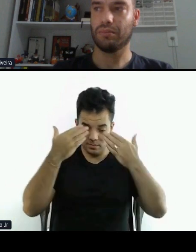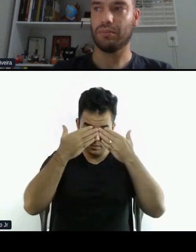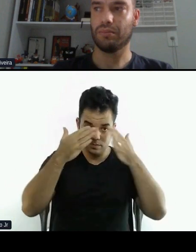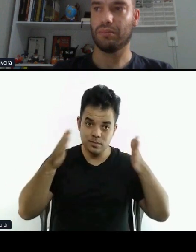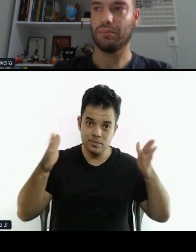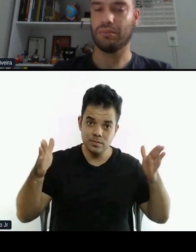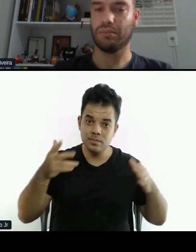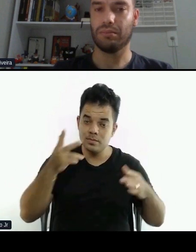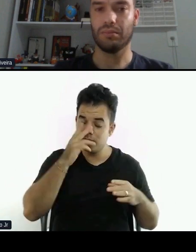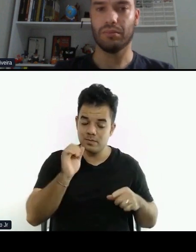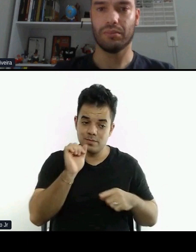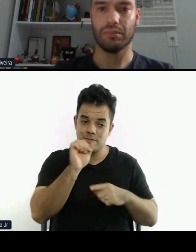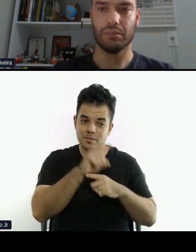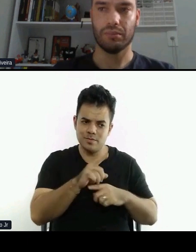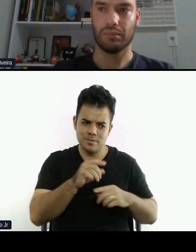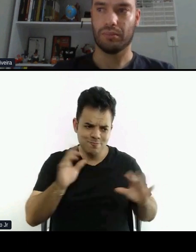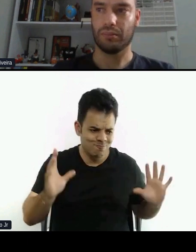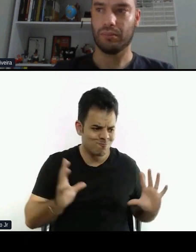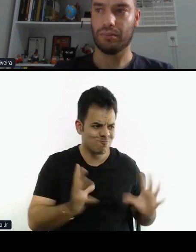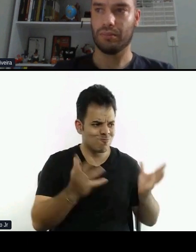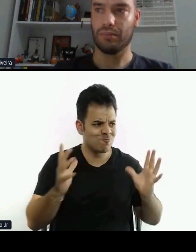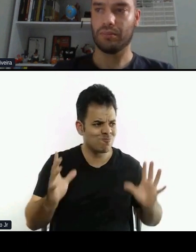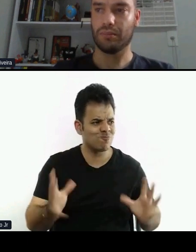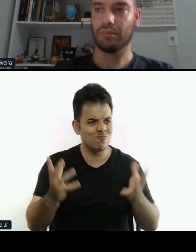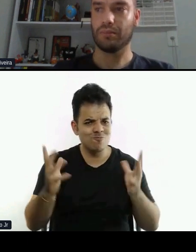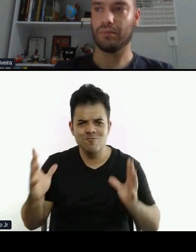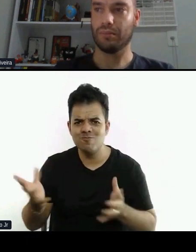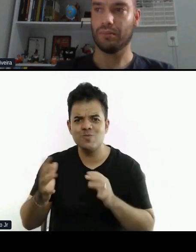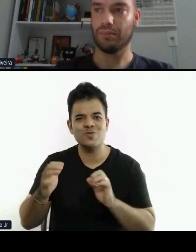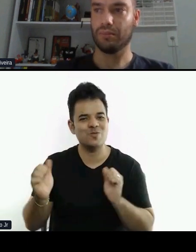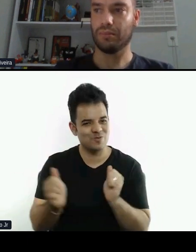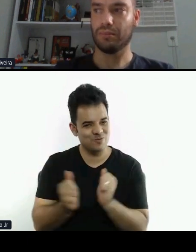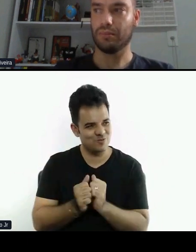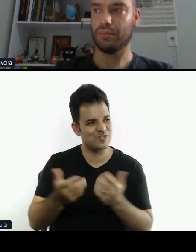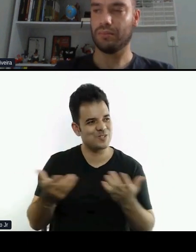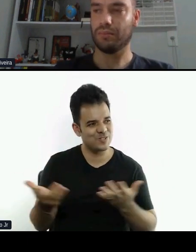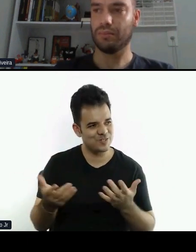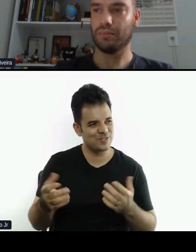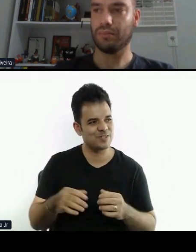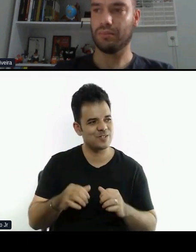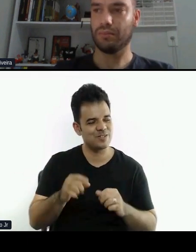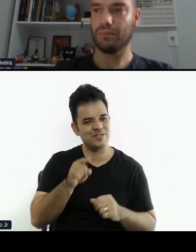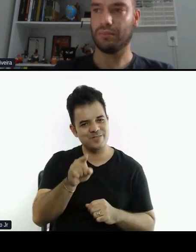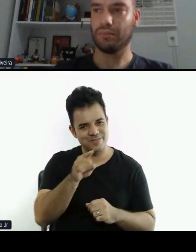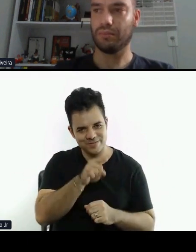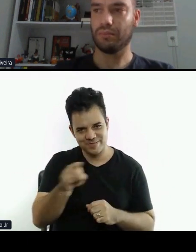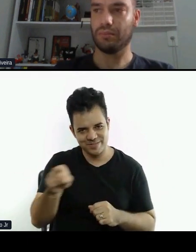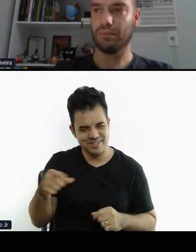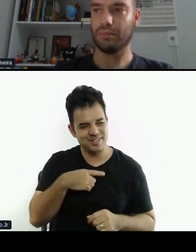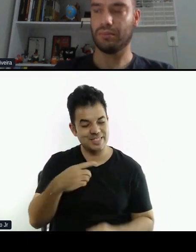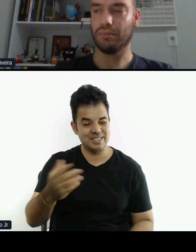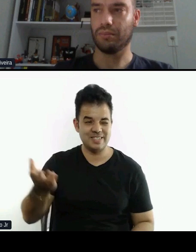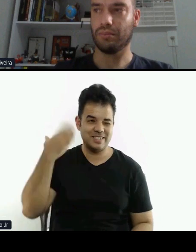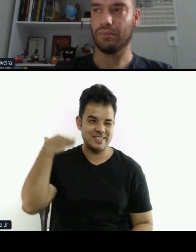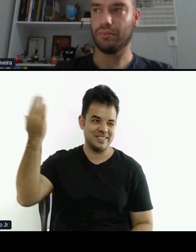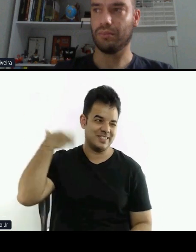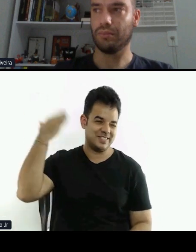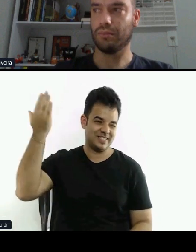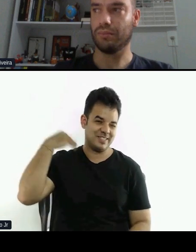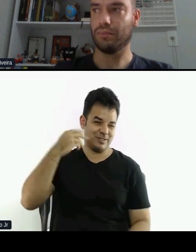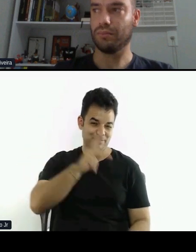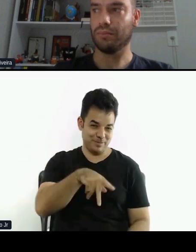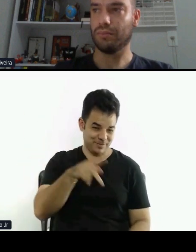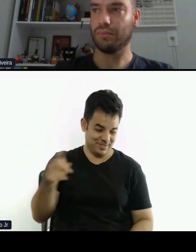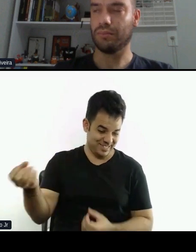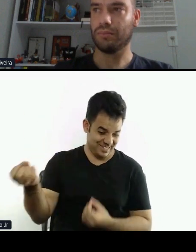lançada. Tanto é que eu estou aqui com vocês hoje, graças ao professor Alex lá no passado, que nos estimulou, nos deu